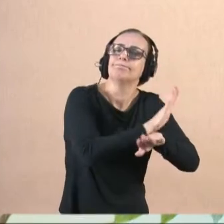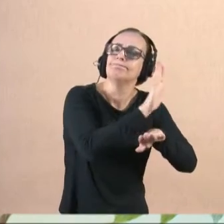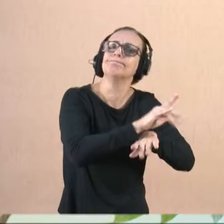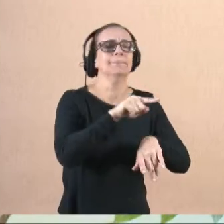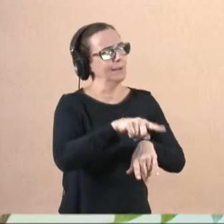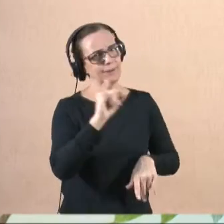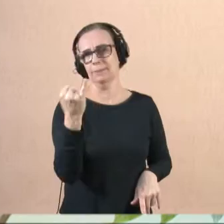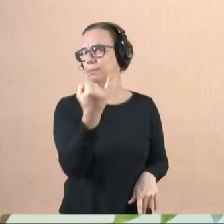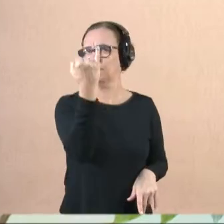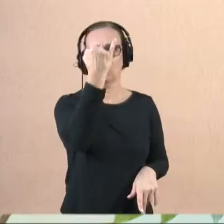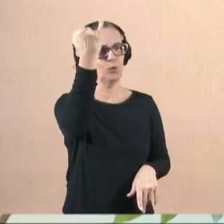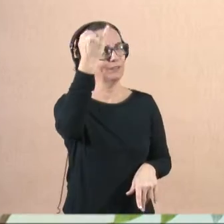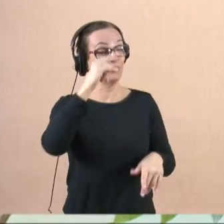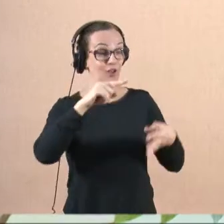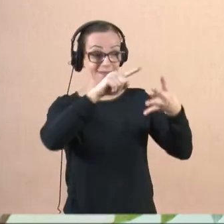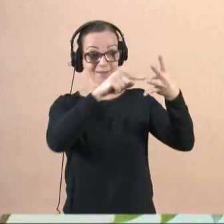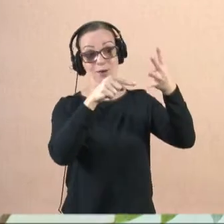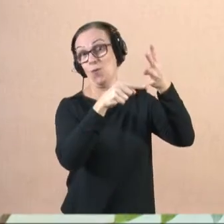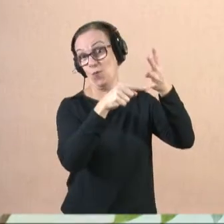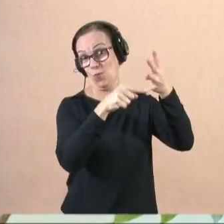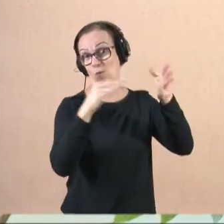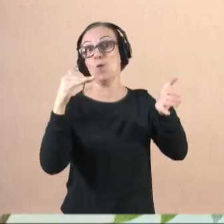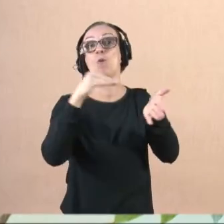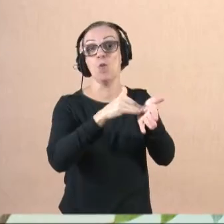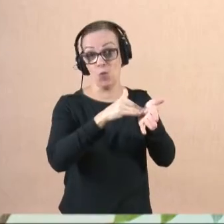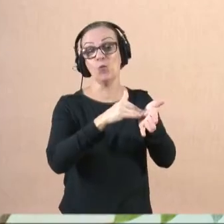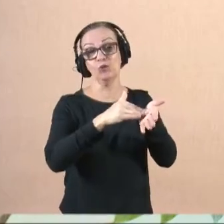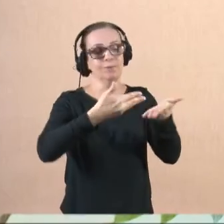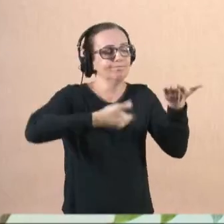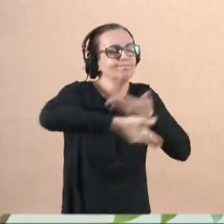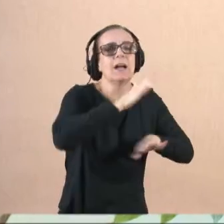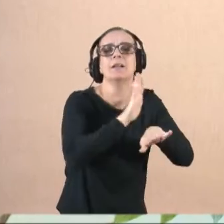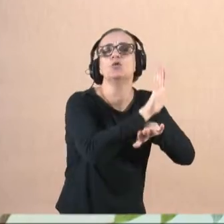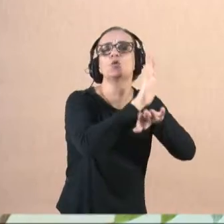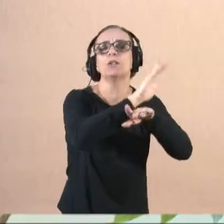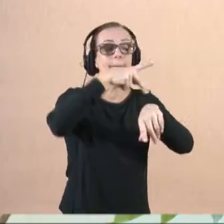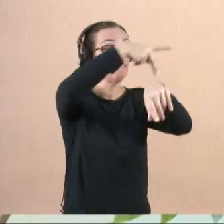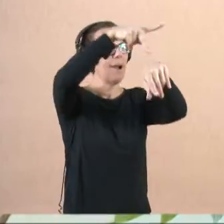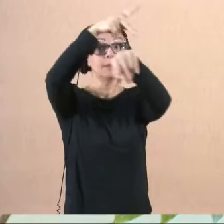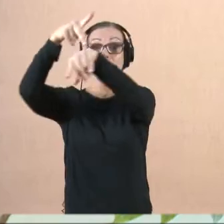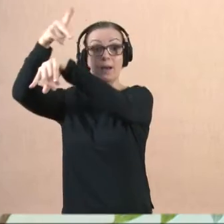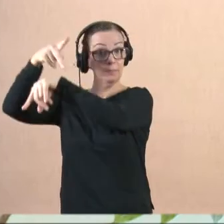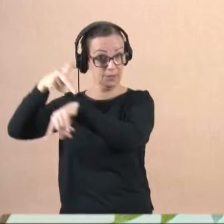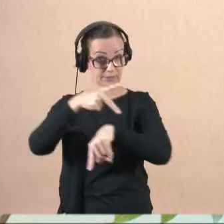importante é por último mas não menos importante esta solidariedade entre países de